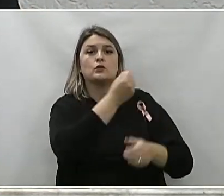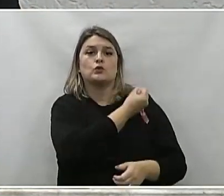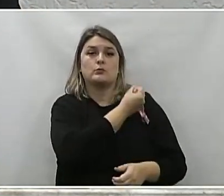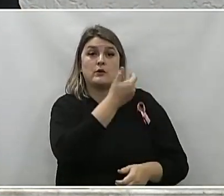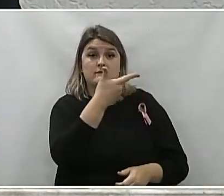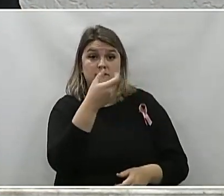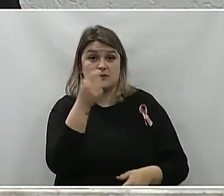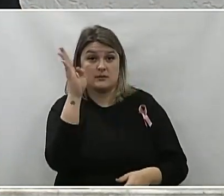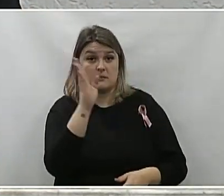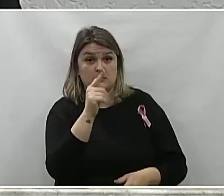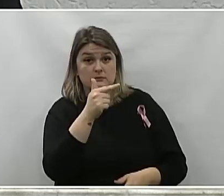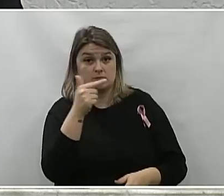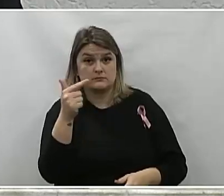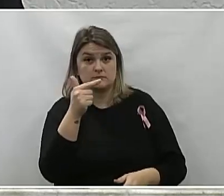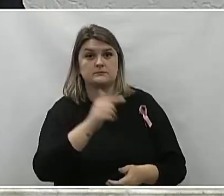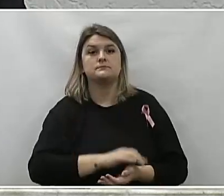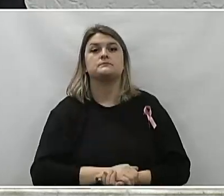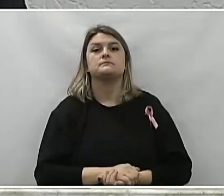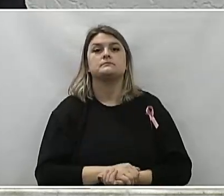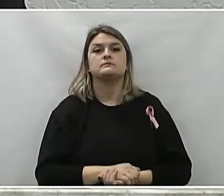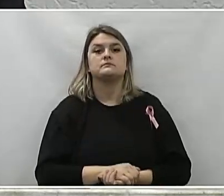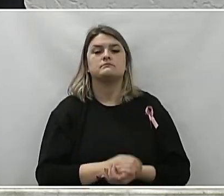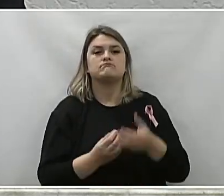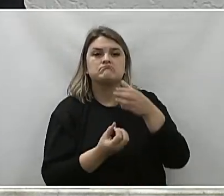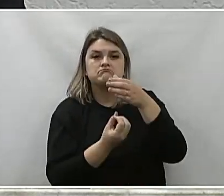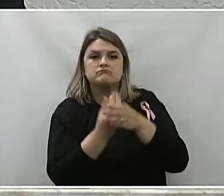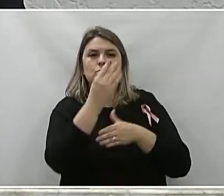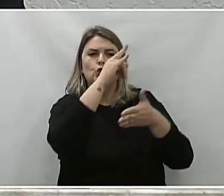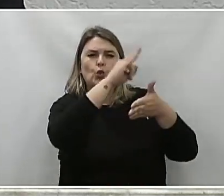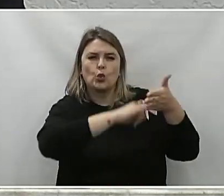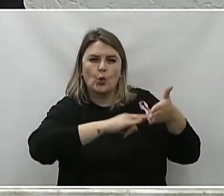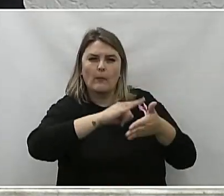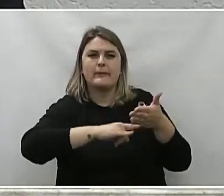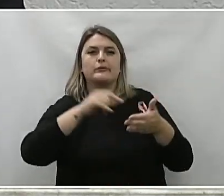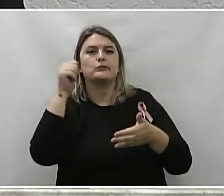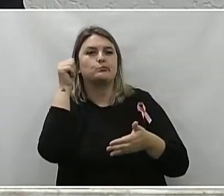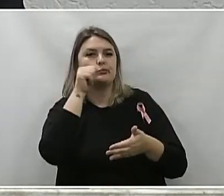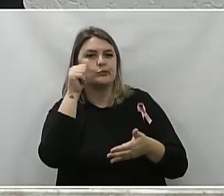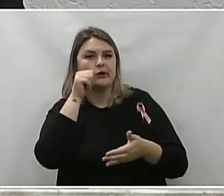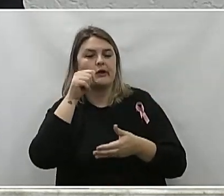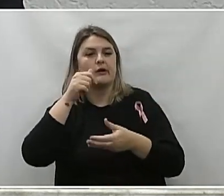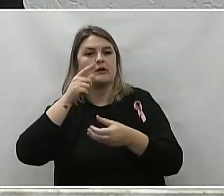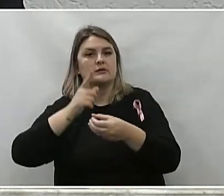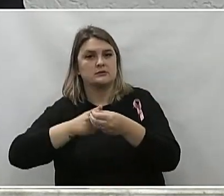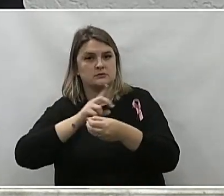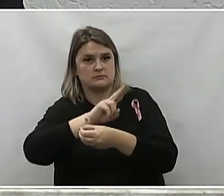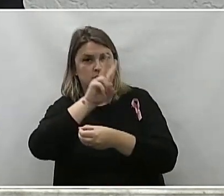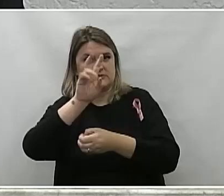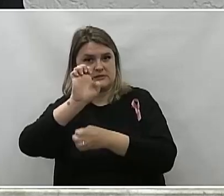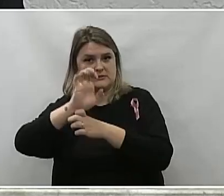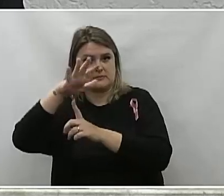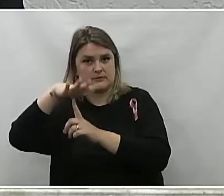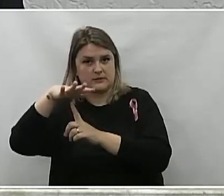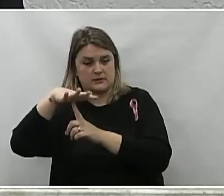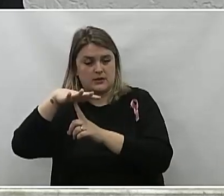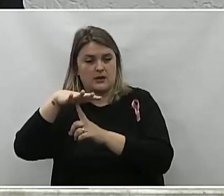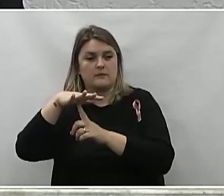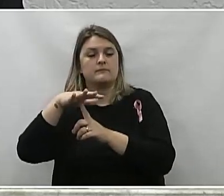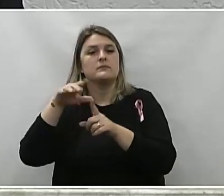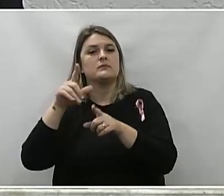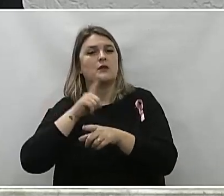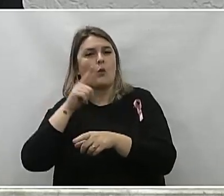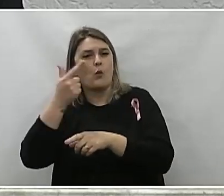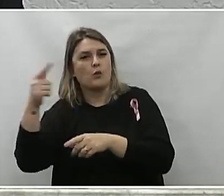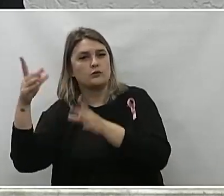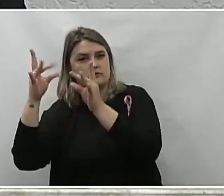de número 20 de 2022 criando mulheres de União da Vitória Paraná na forma que